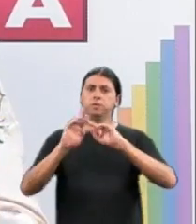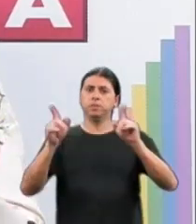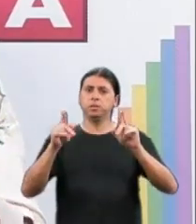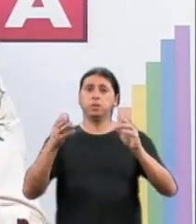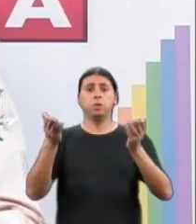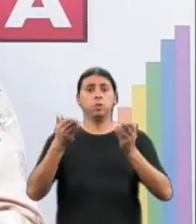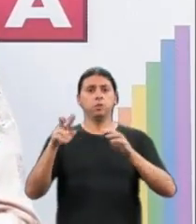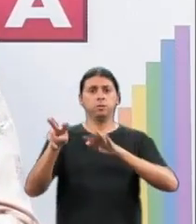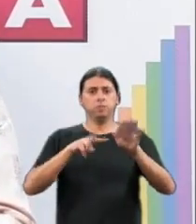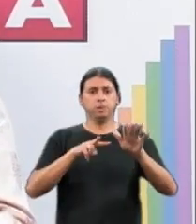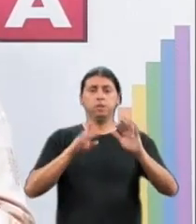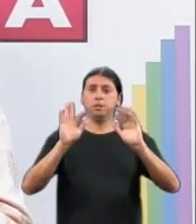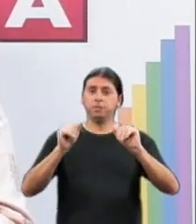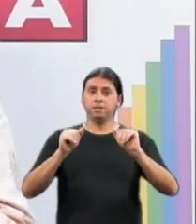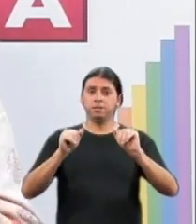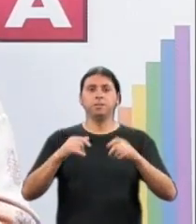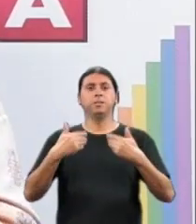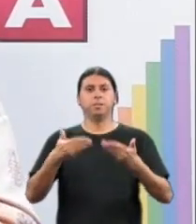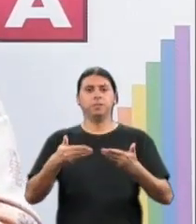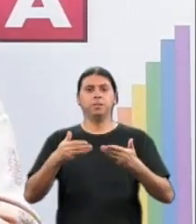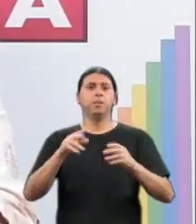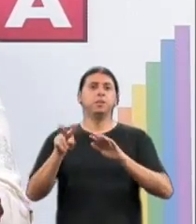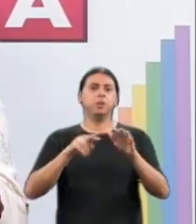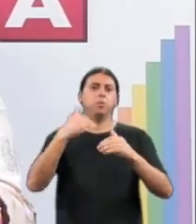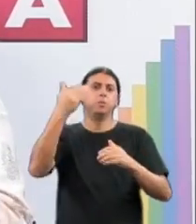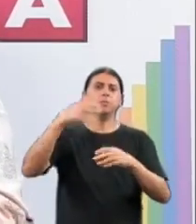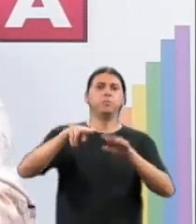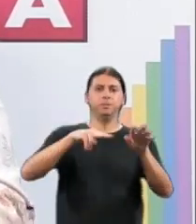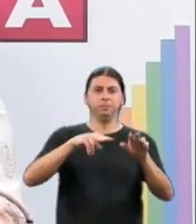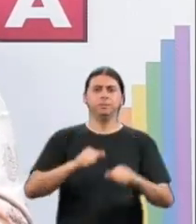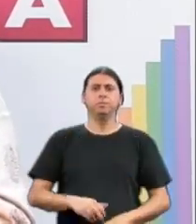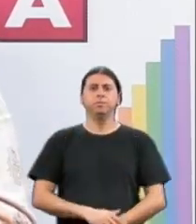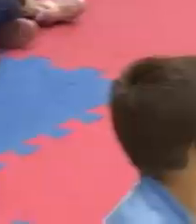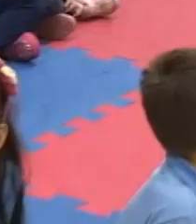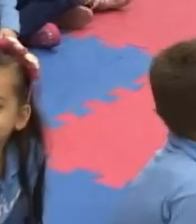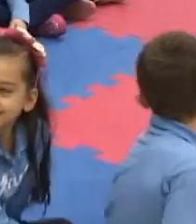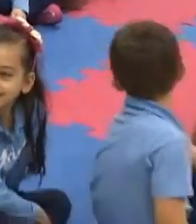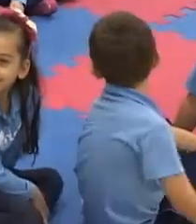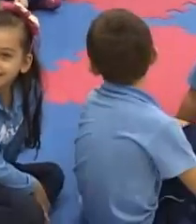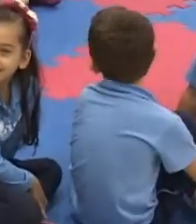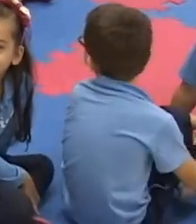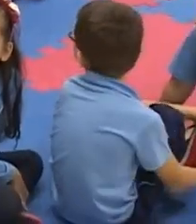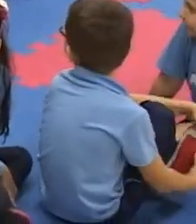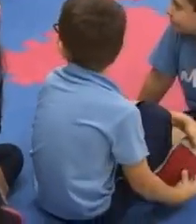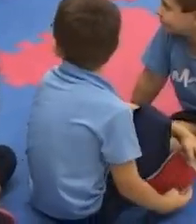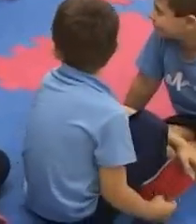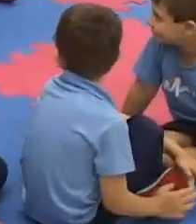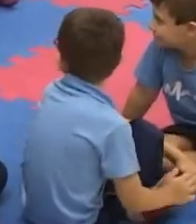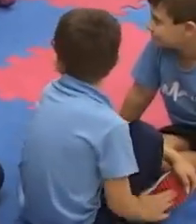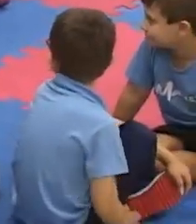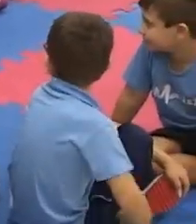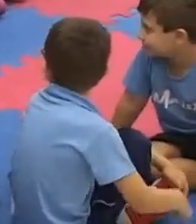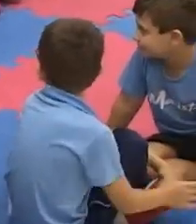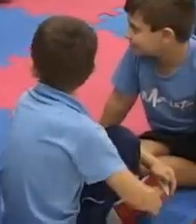Faça a Diferença desta semana fica por aqui. Até a semana que vem.